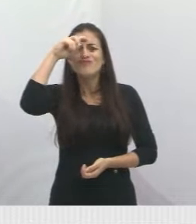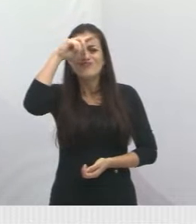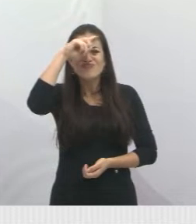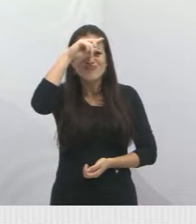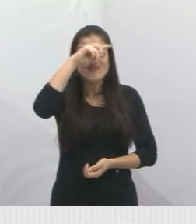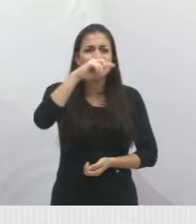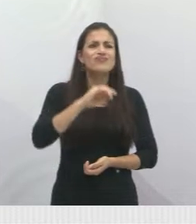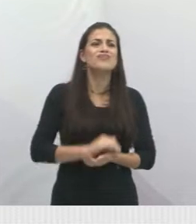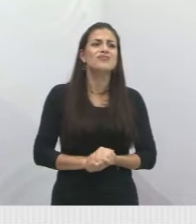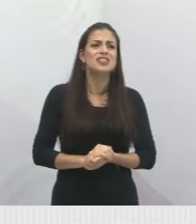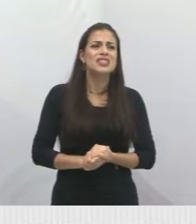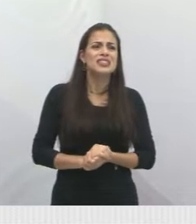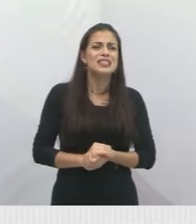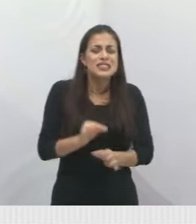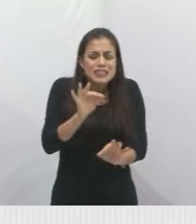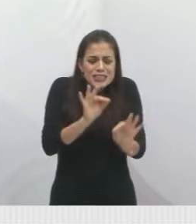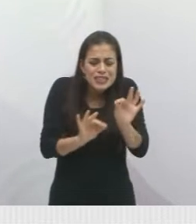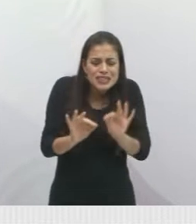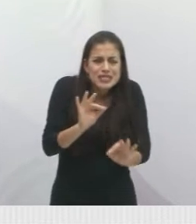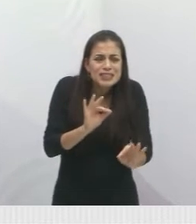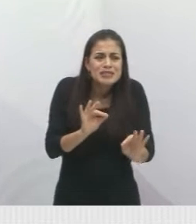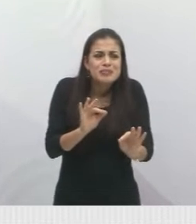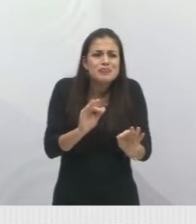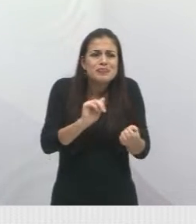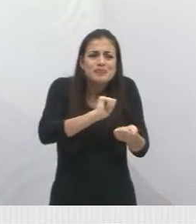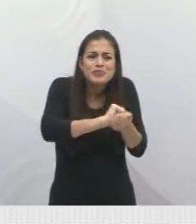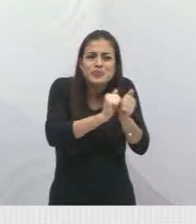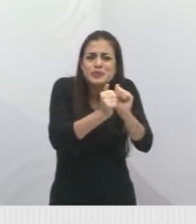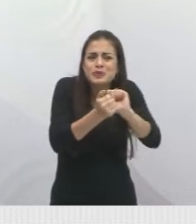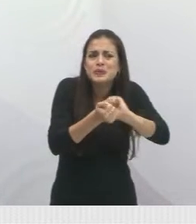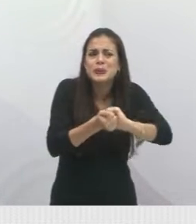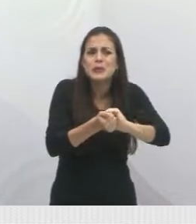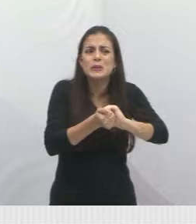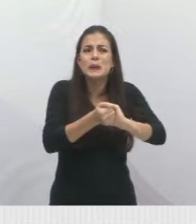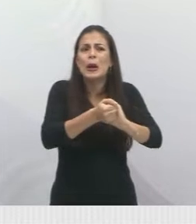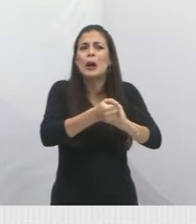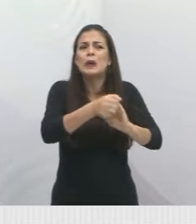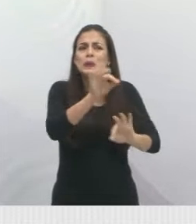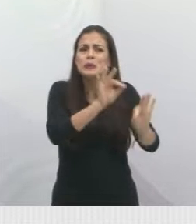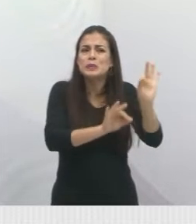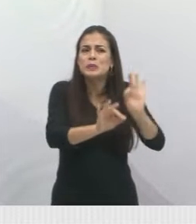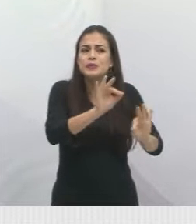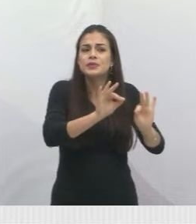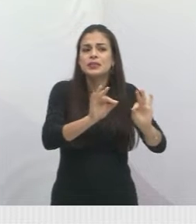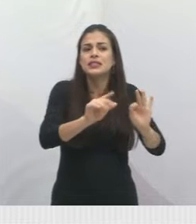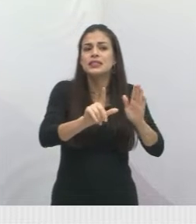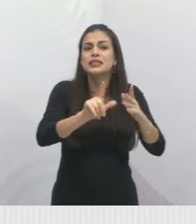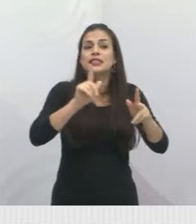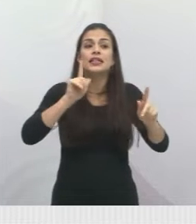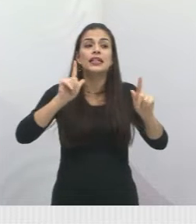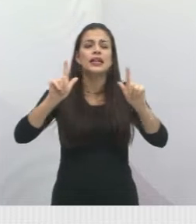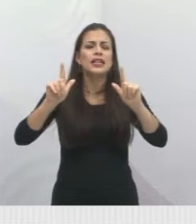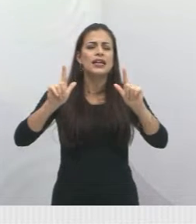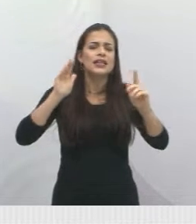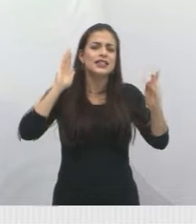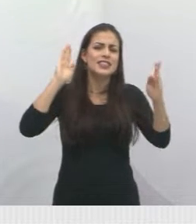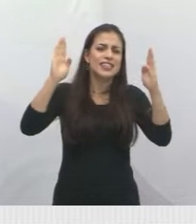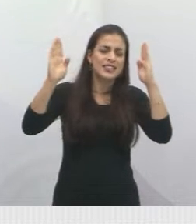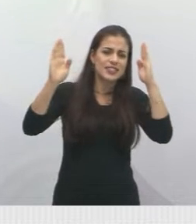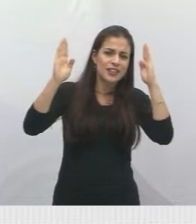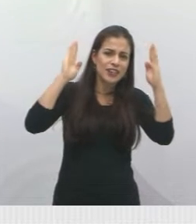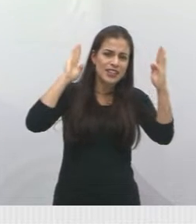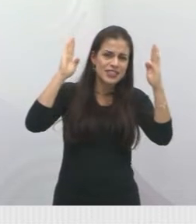montar e adequar os processos de licitações. Haja visto que foi muito